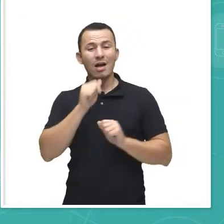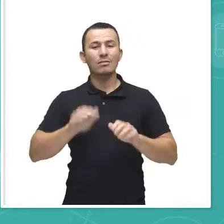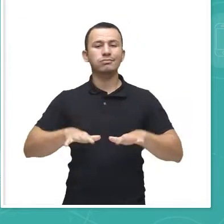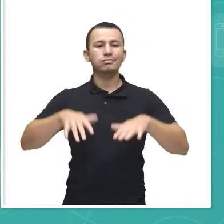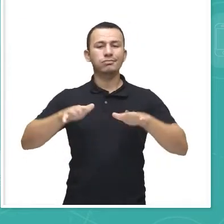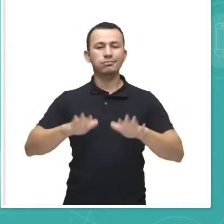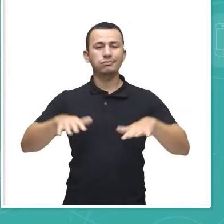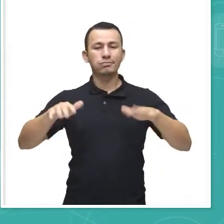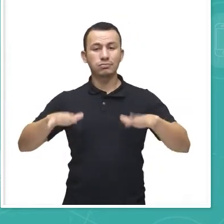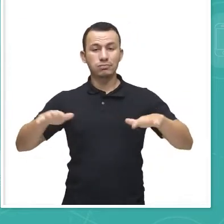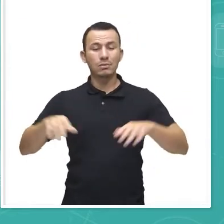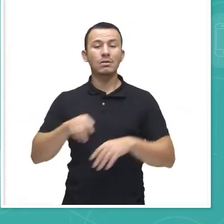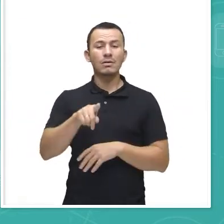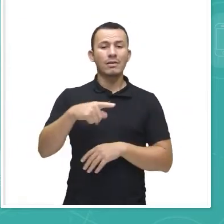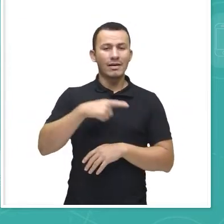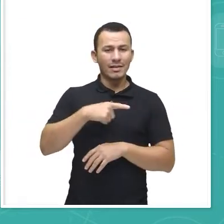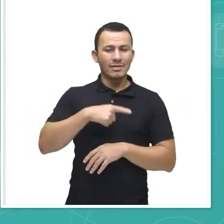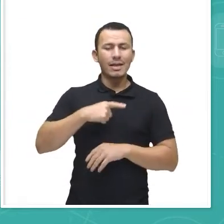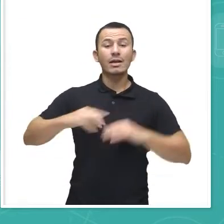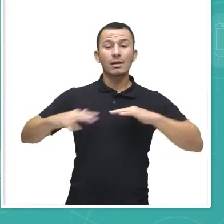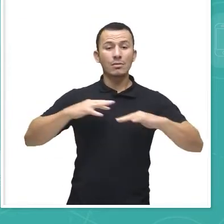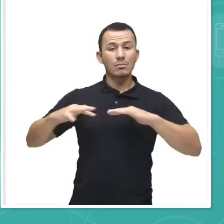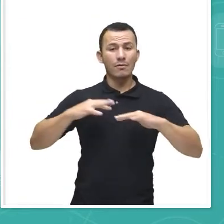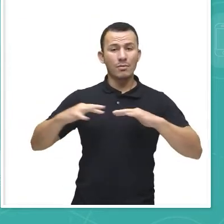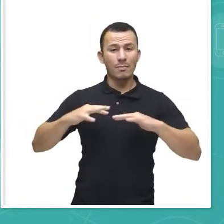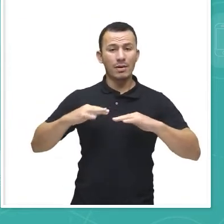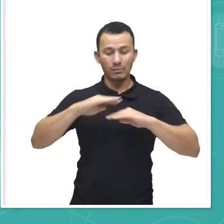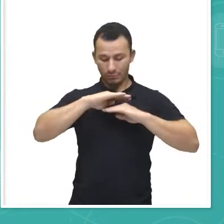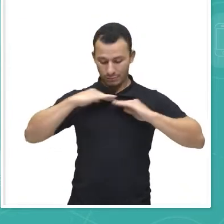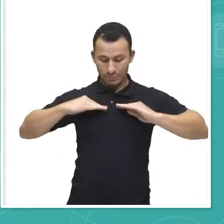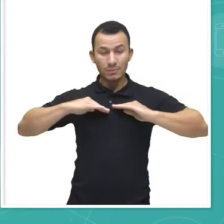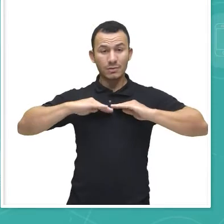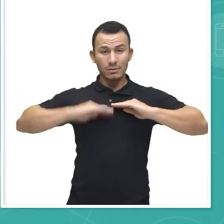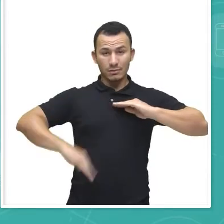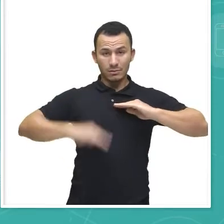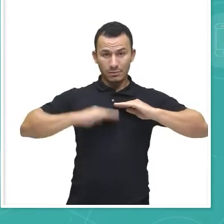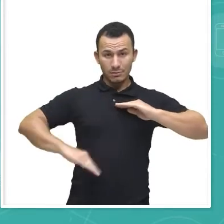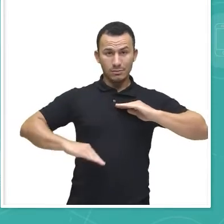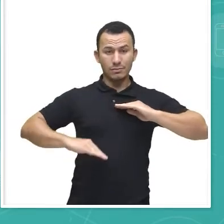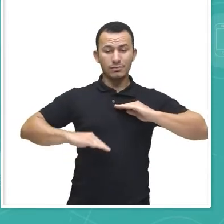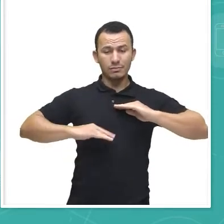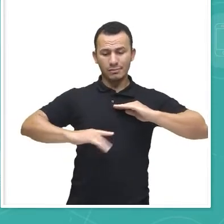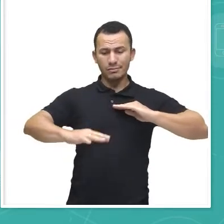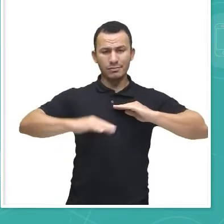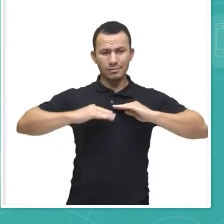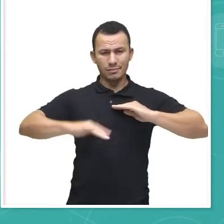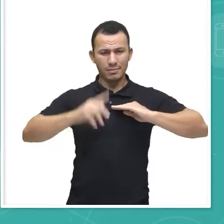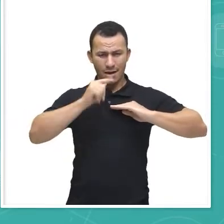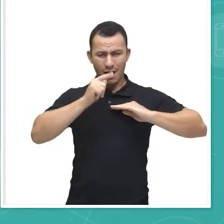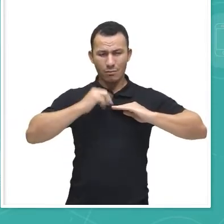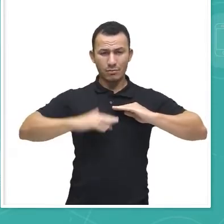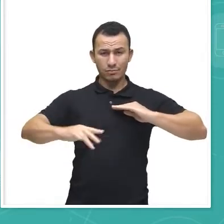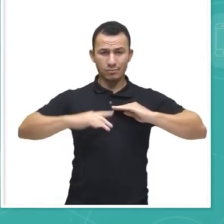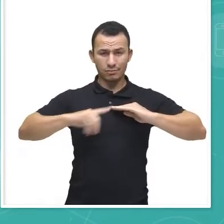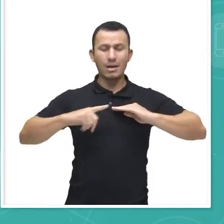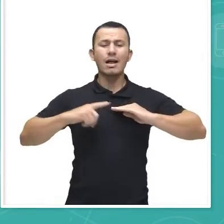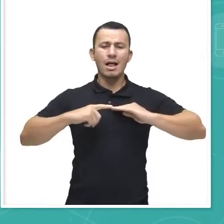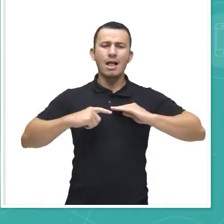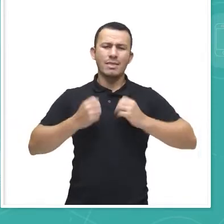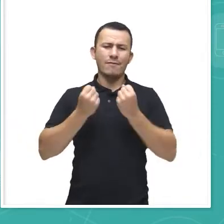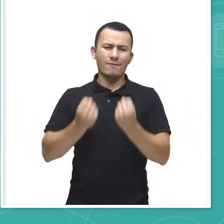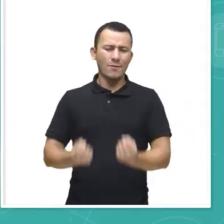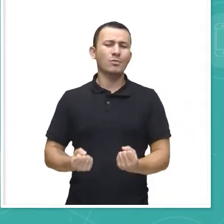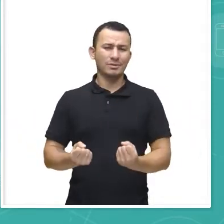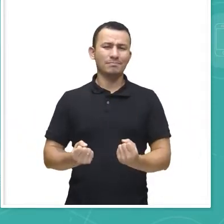isso, quando você realiza os movimentos abaixo do nível da água com os halteres, você faz uma força muito